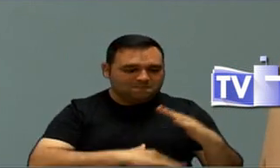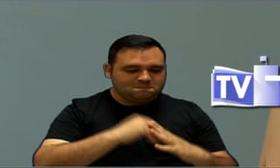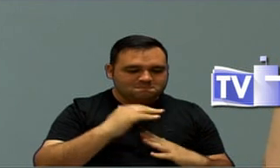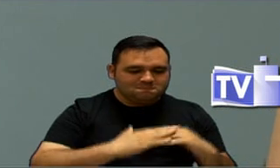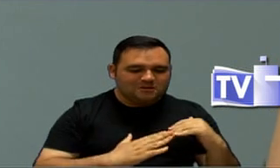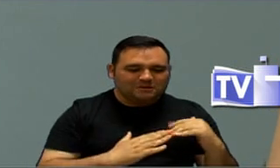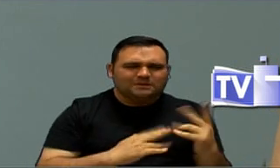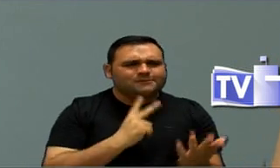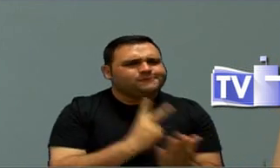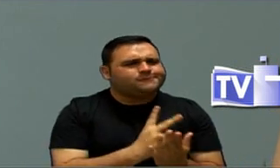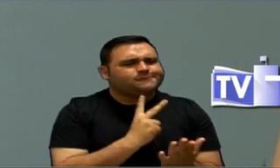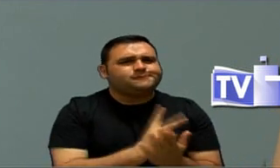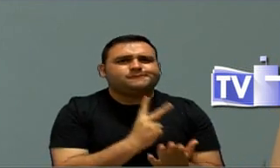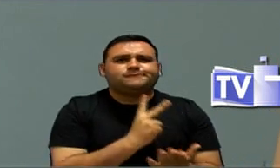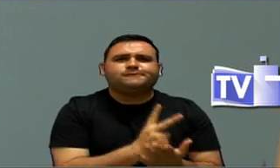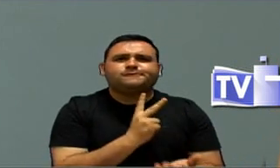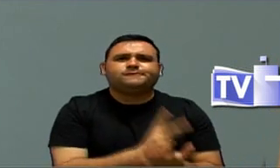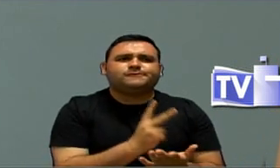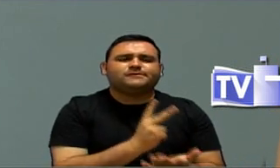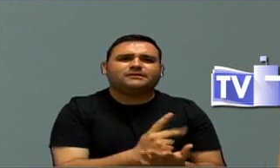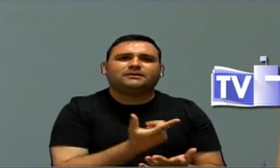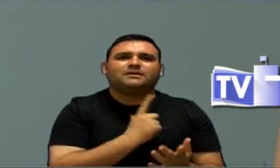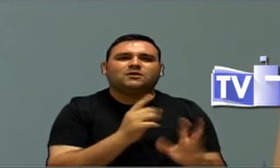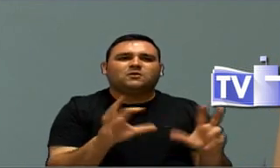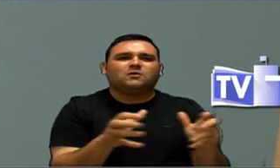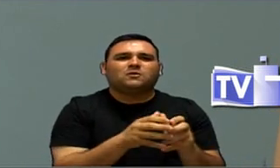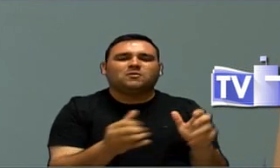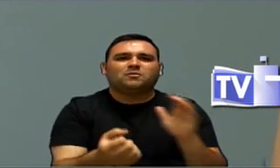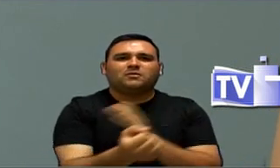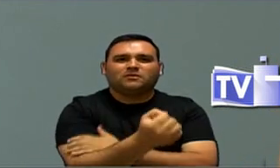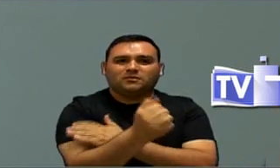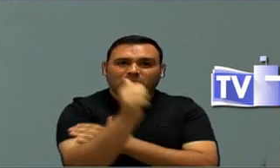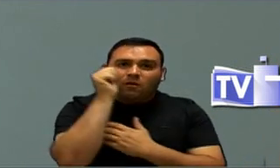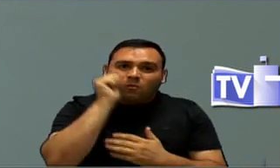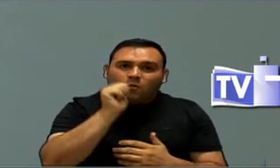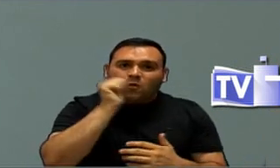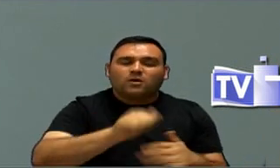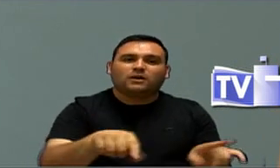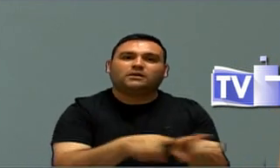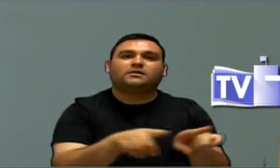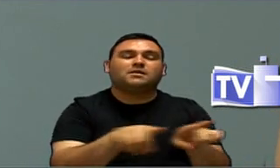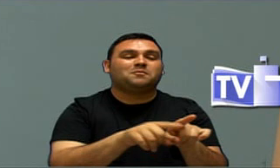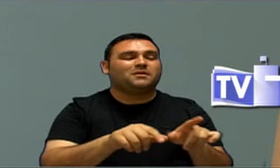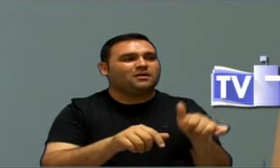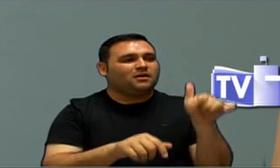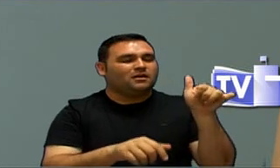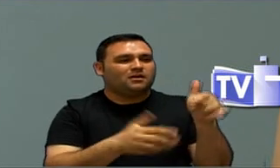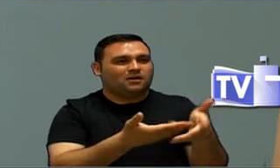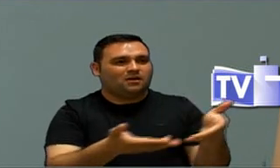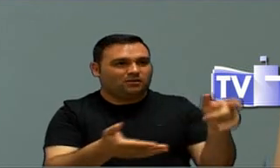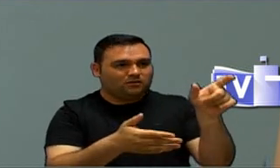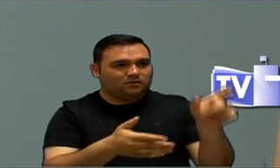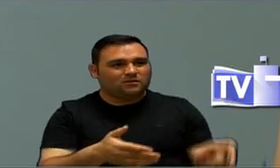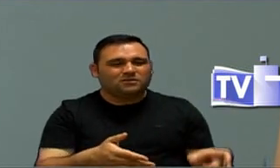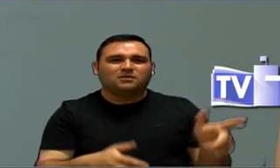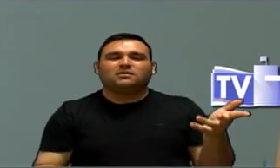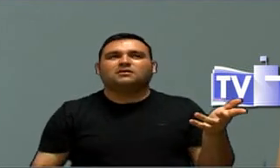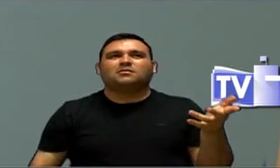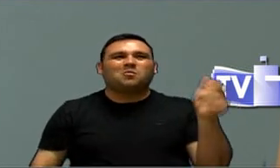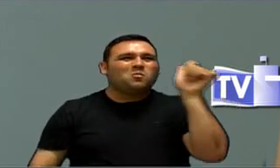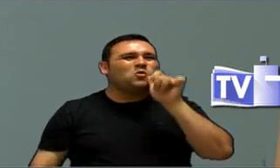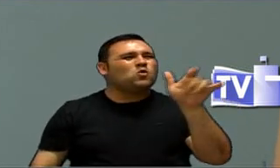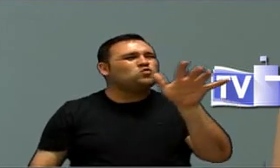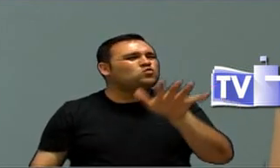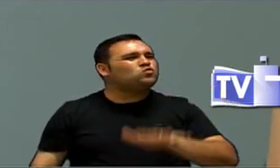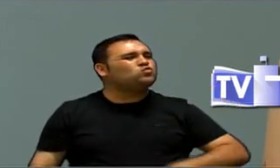e constantemente aí com o mandato feminista das vereadoras, da comissão das meninas, de todas as